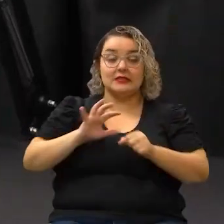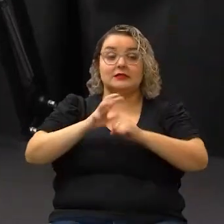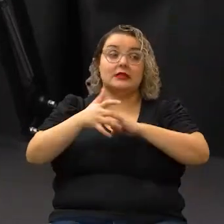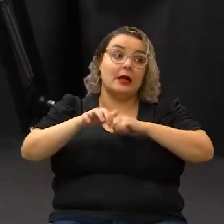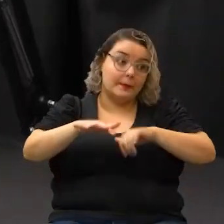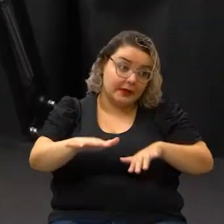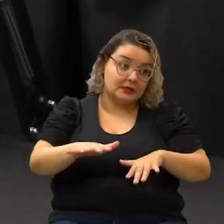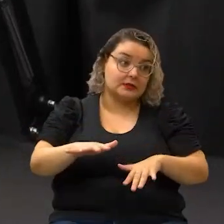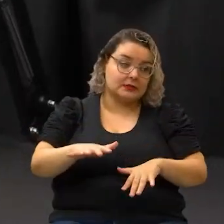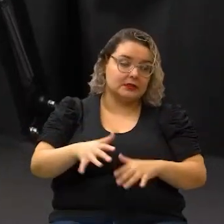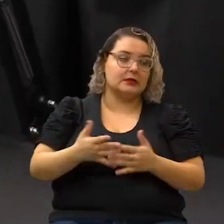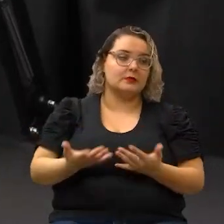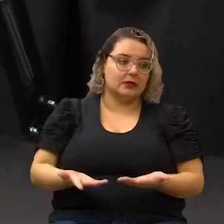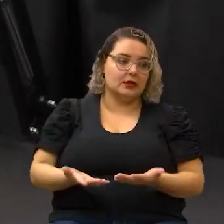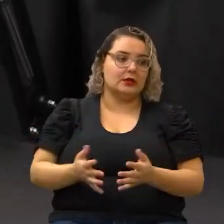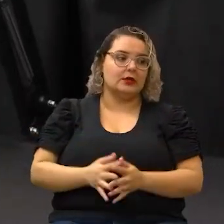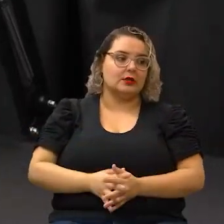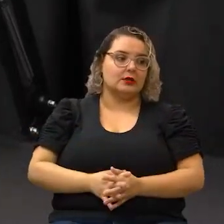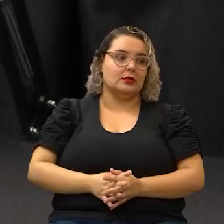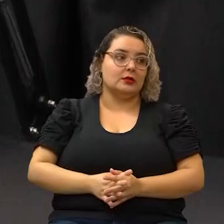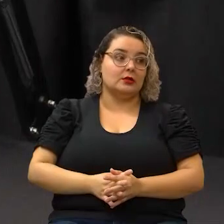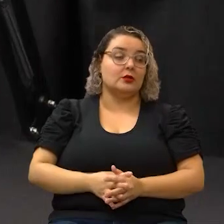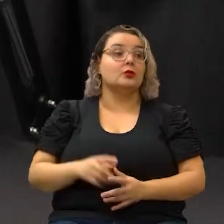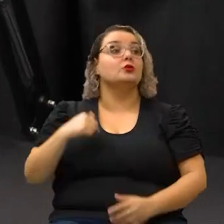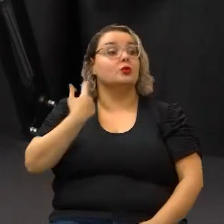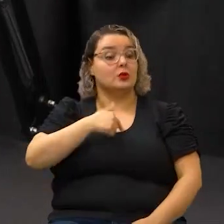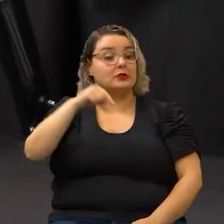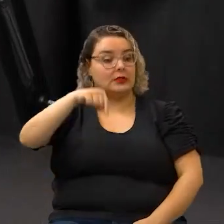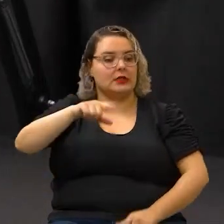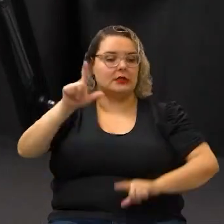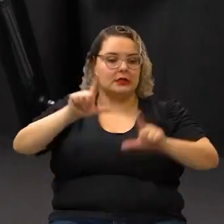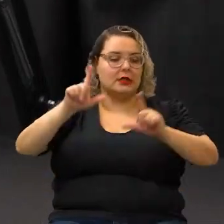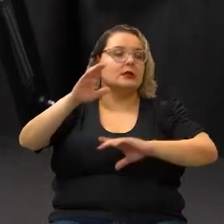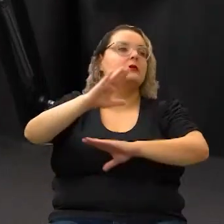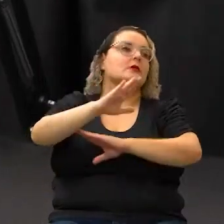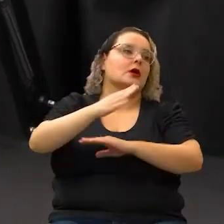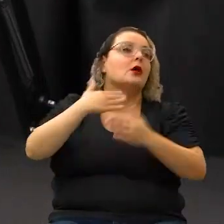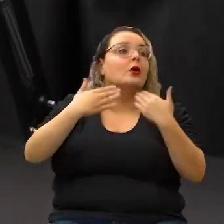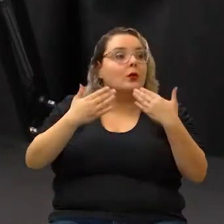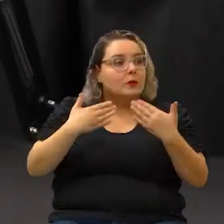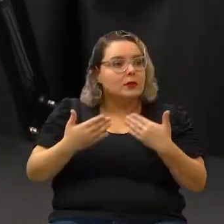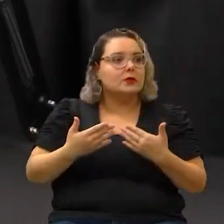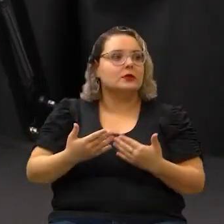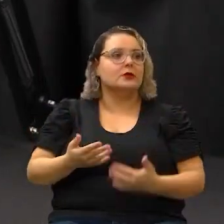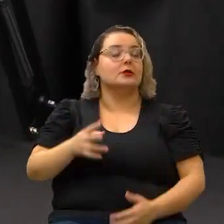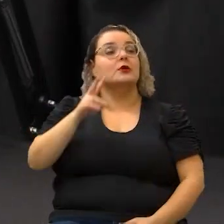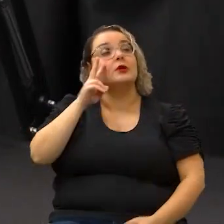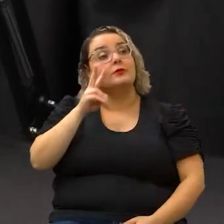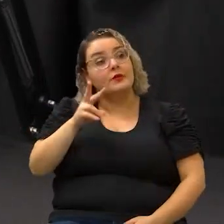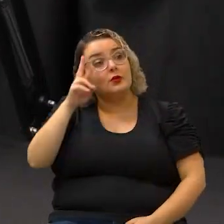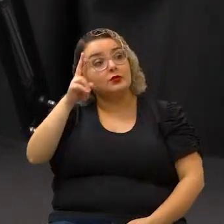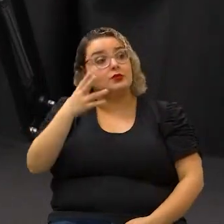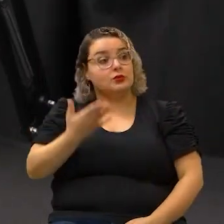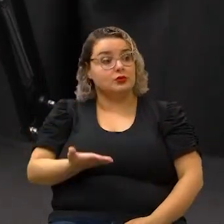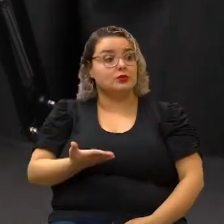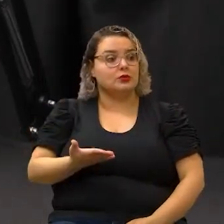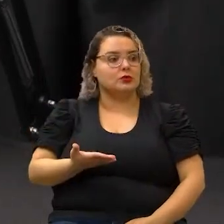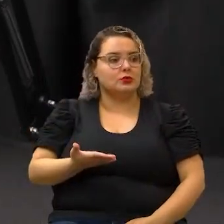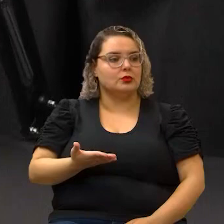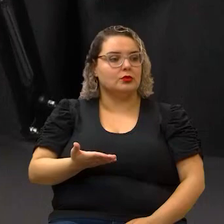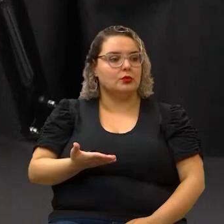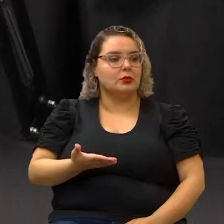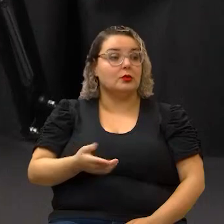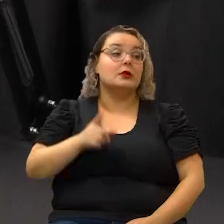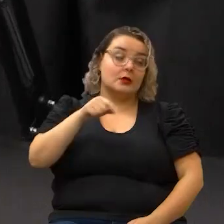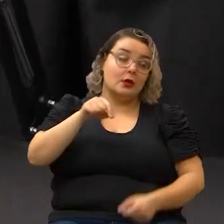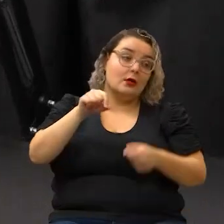da Covid-19, inclusive a gente da TV Câmara, a gente conversava muito e vê o senhor